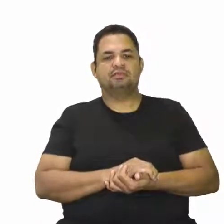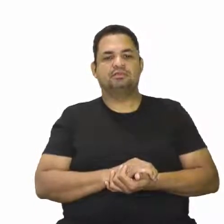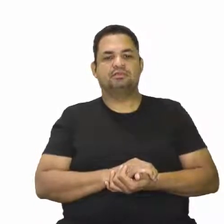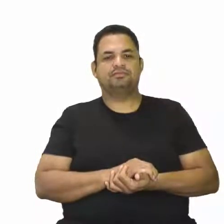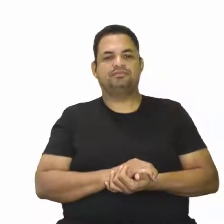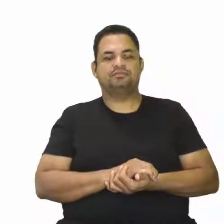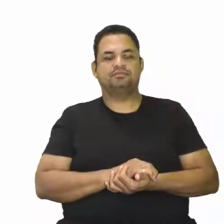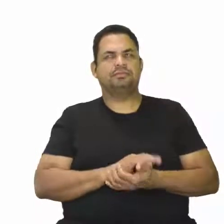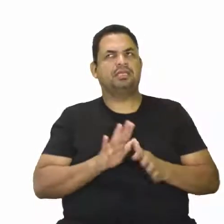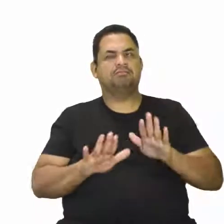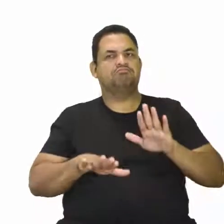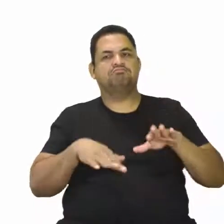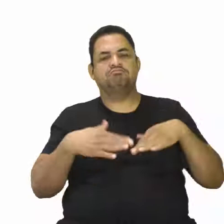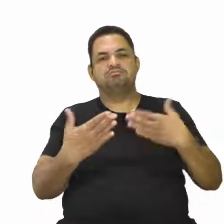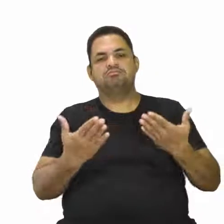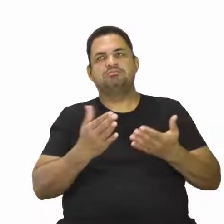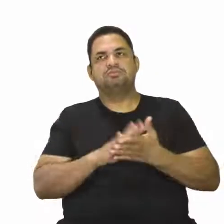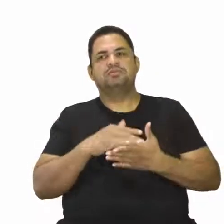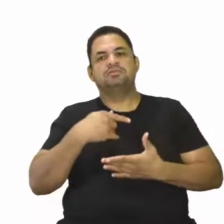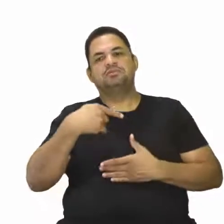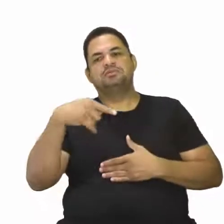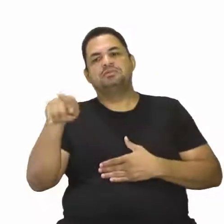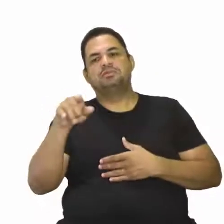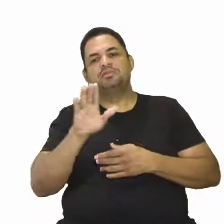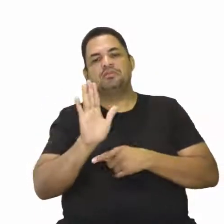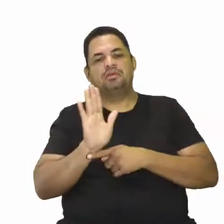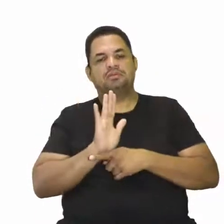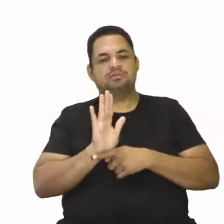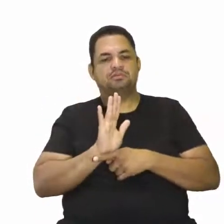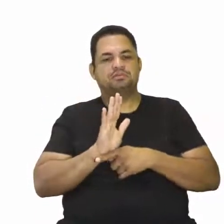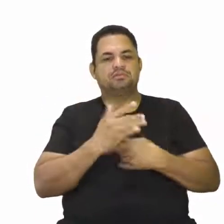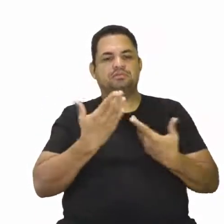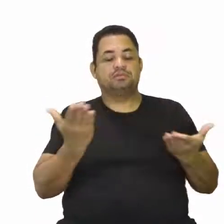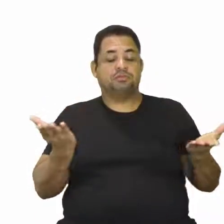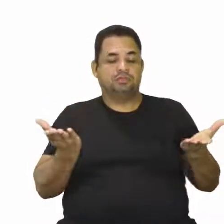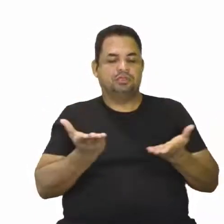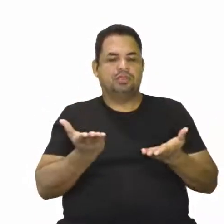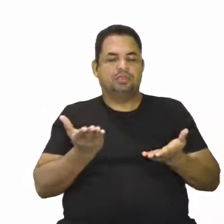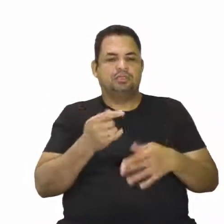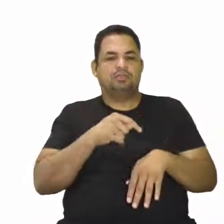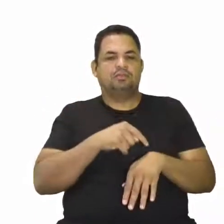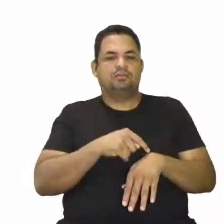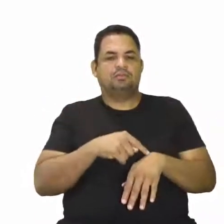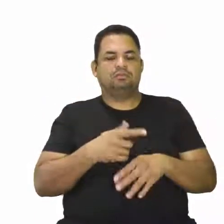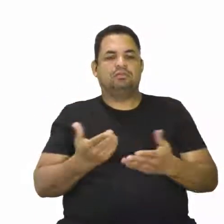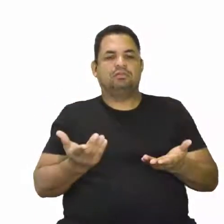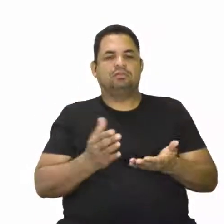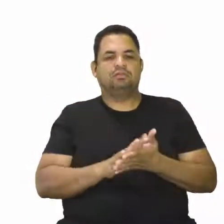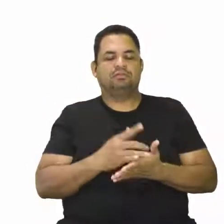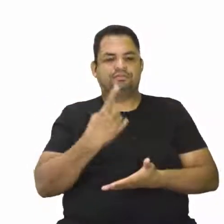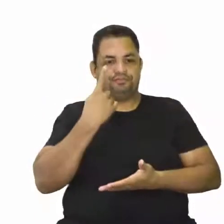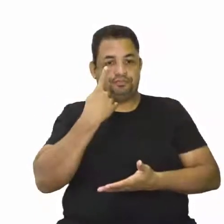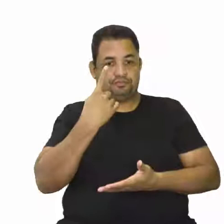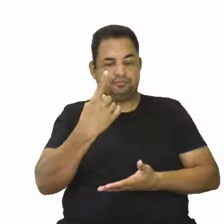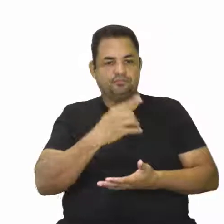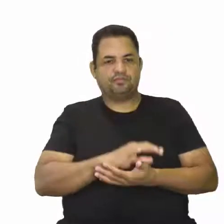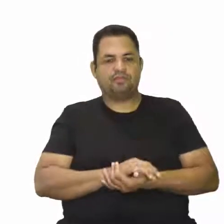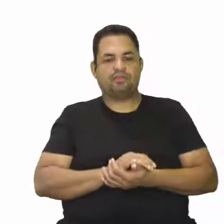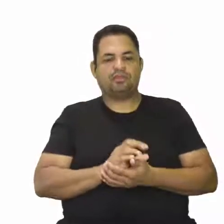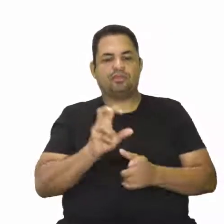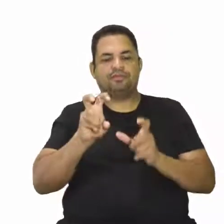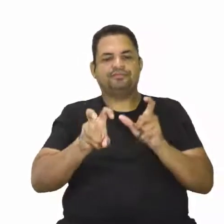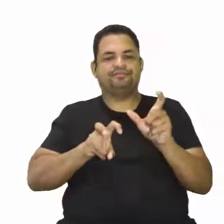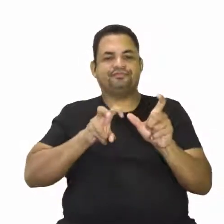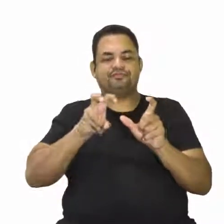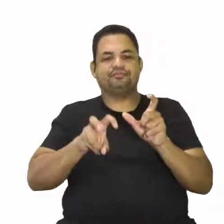hoy. Talvez vamos ao cinema hoje. Então, observem que o advérbio